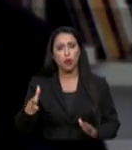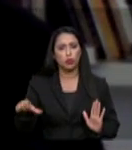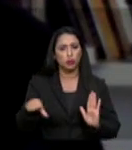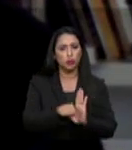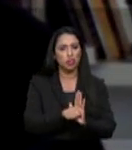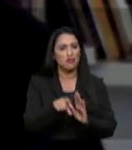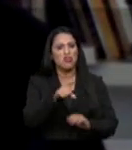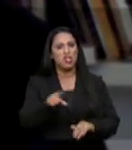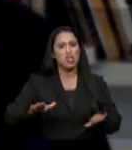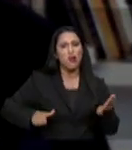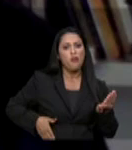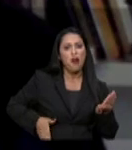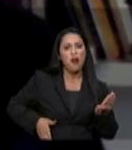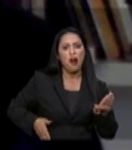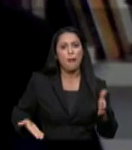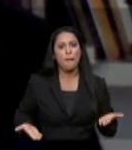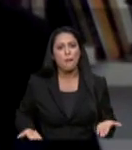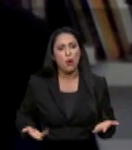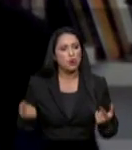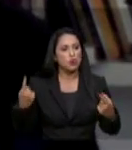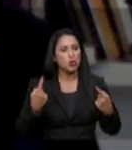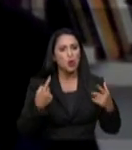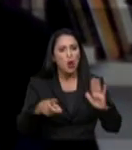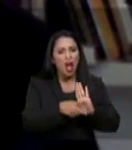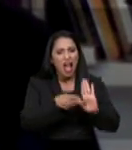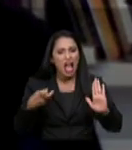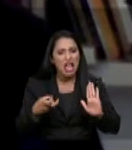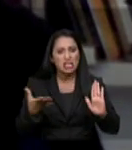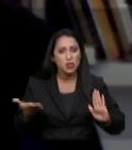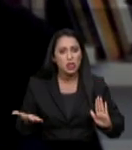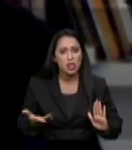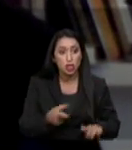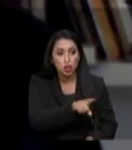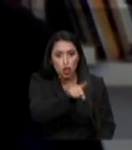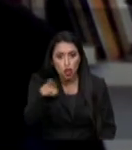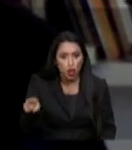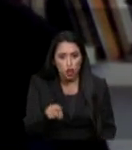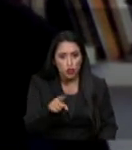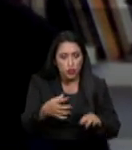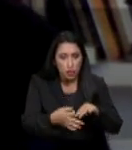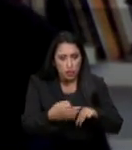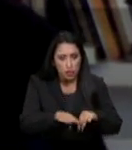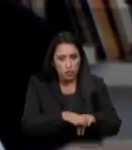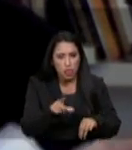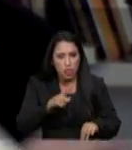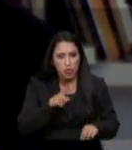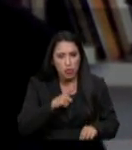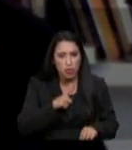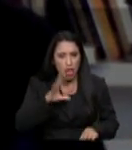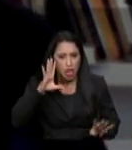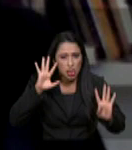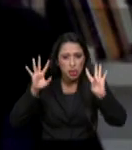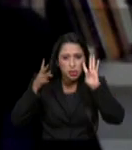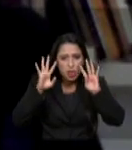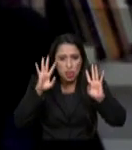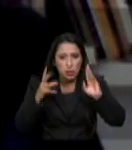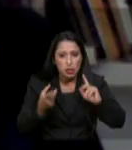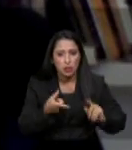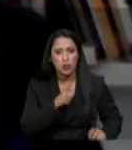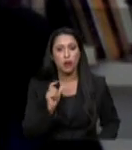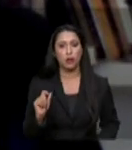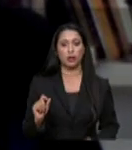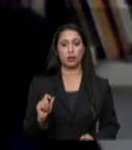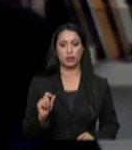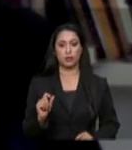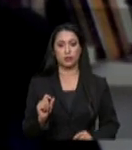viram ali são marginais vocês são marginais todos vocês que detém essas decisões